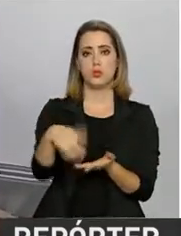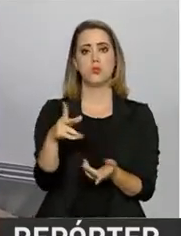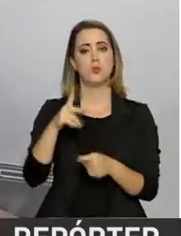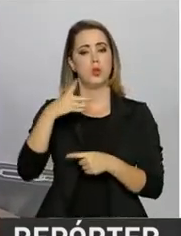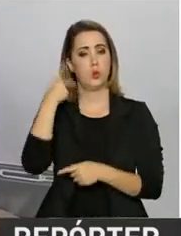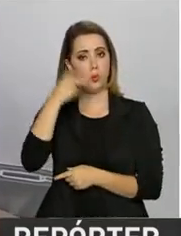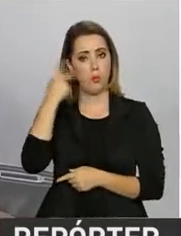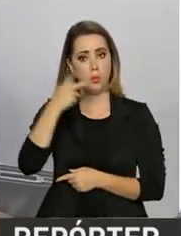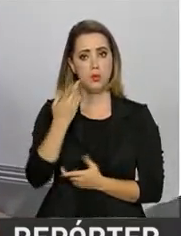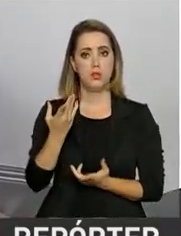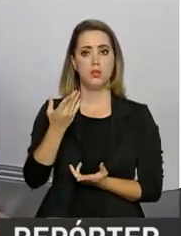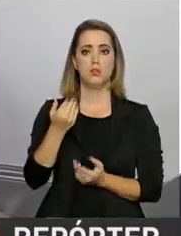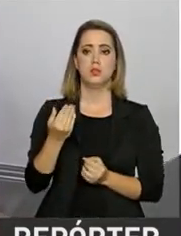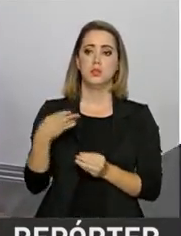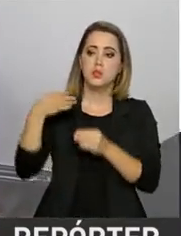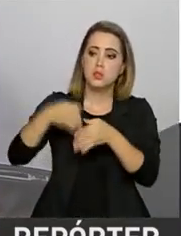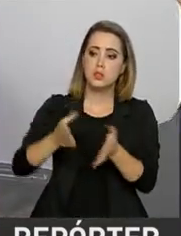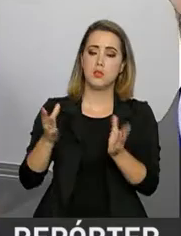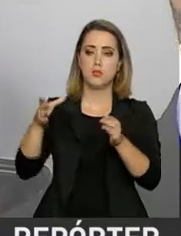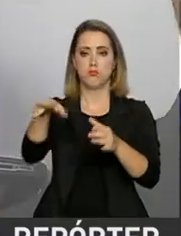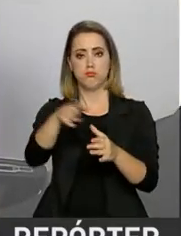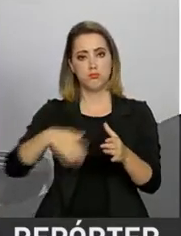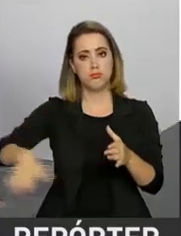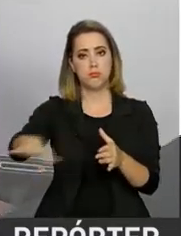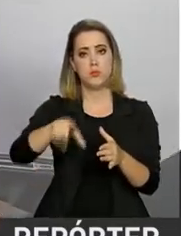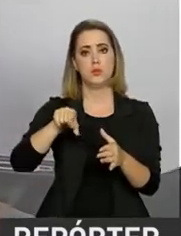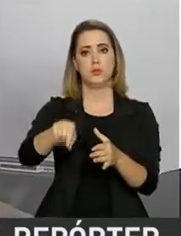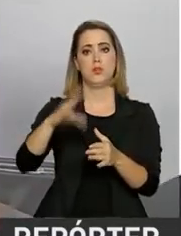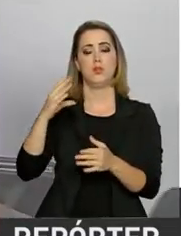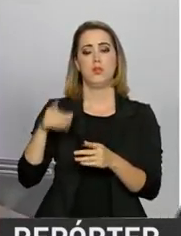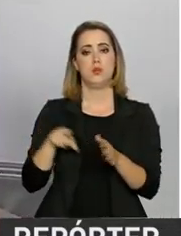precisas nesse campo, na pesquisa, na ciência e na inovação.